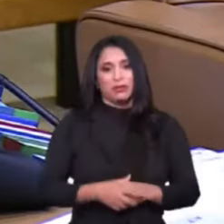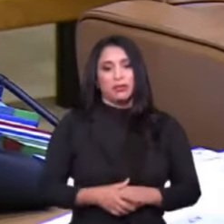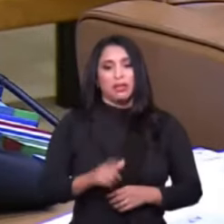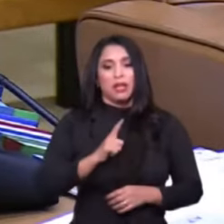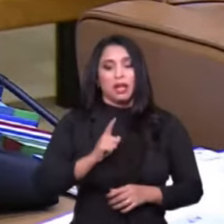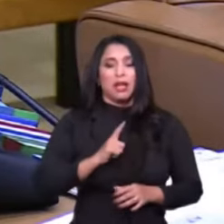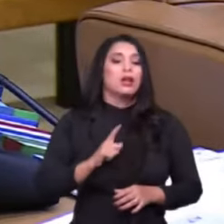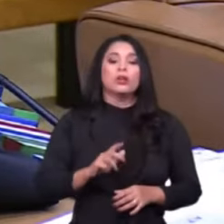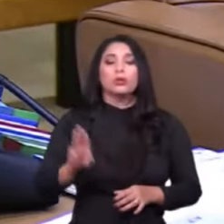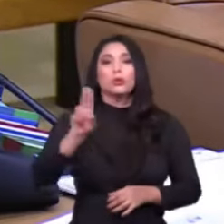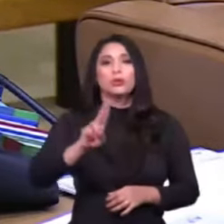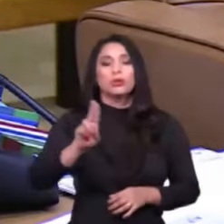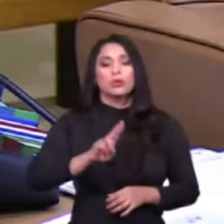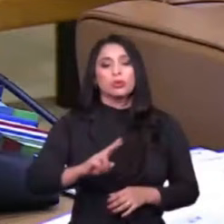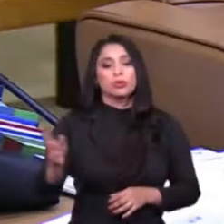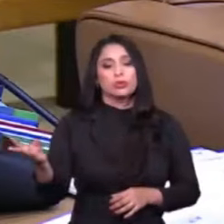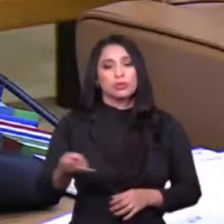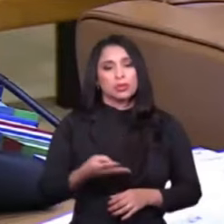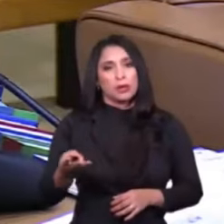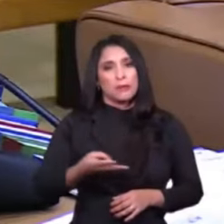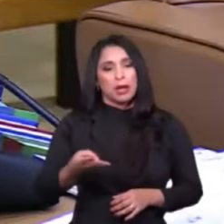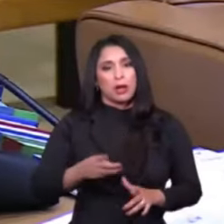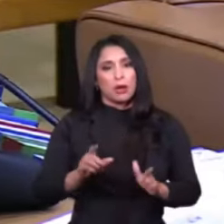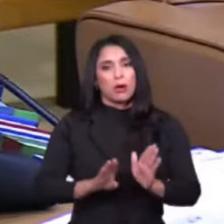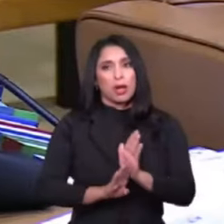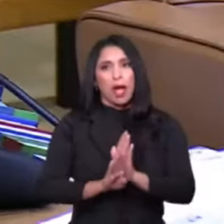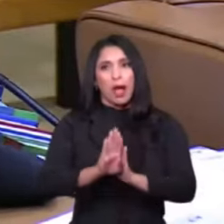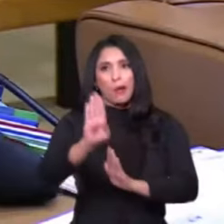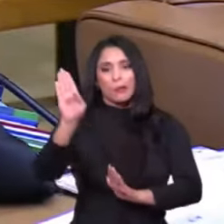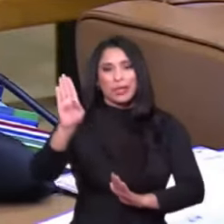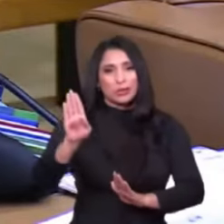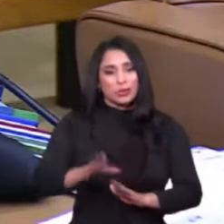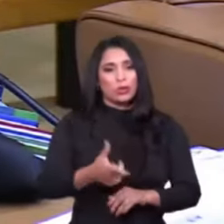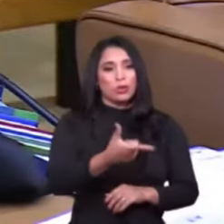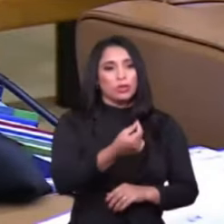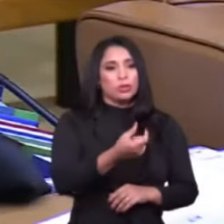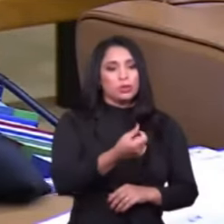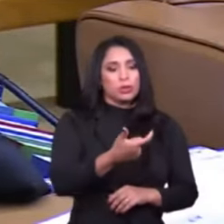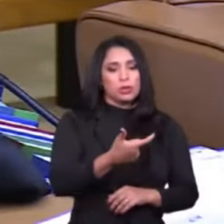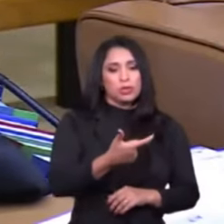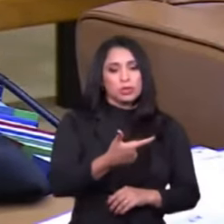aumentaram consideravelmente entre 2000 e 2018.